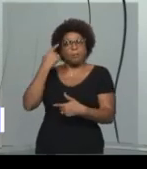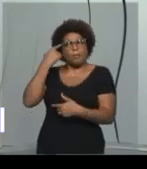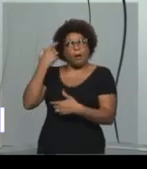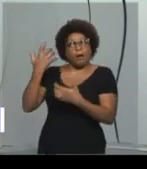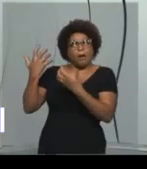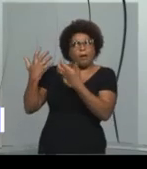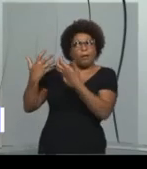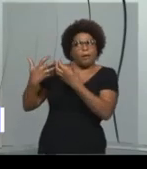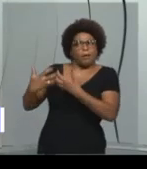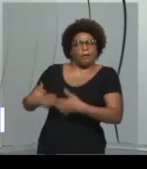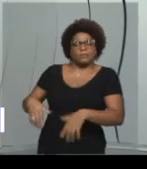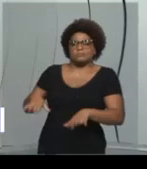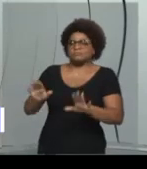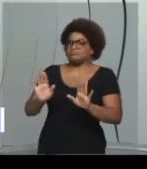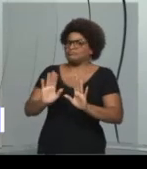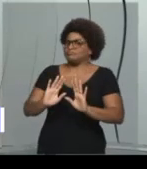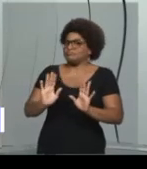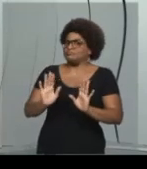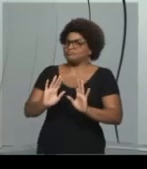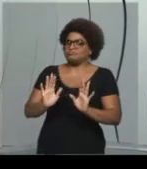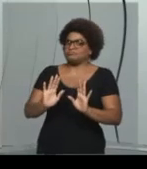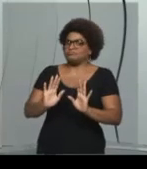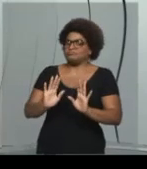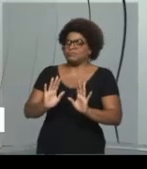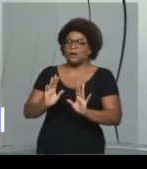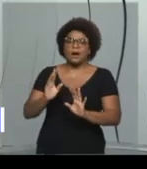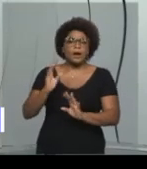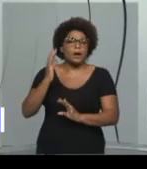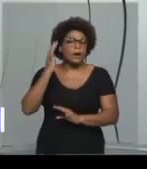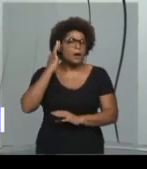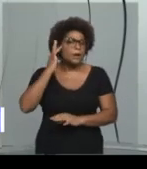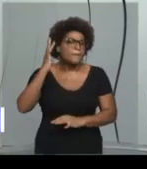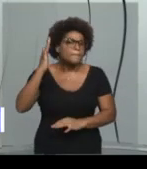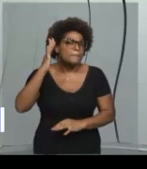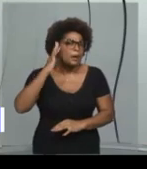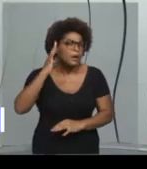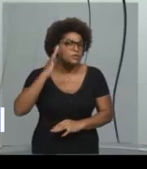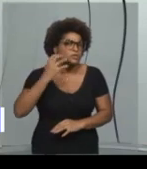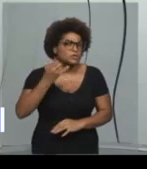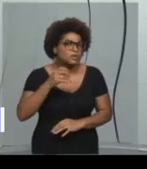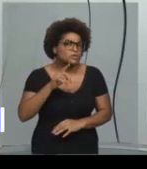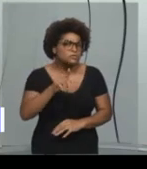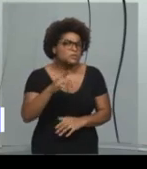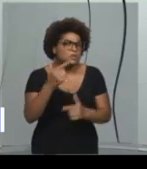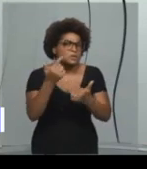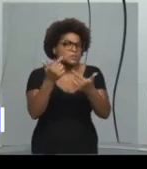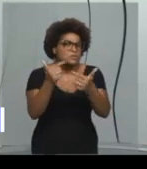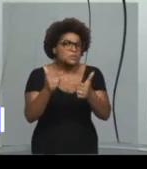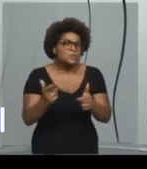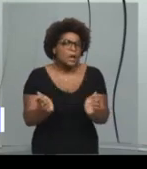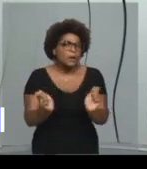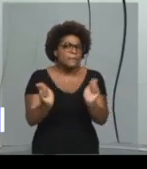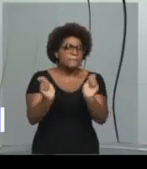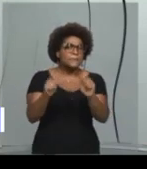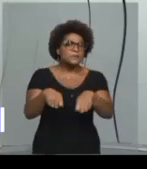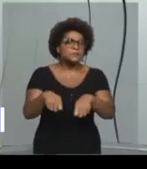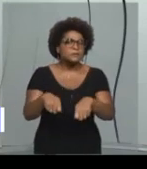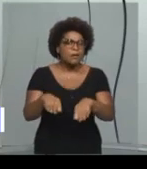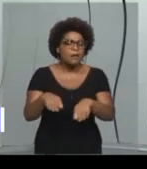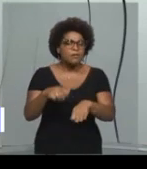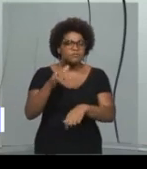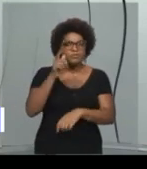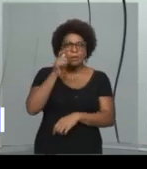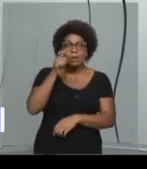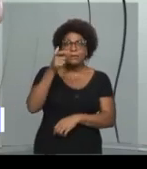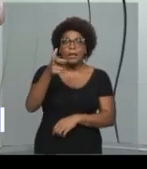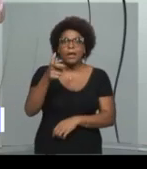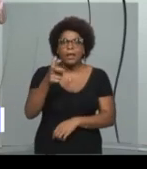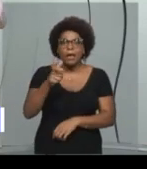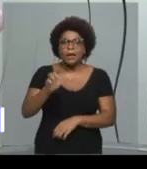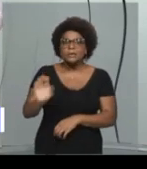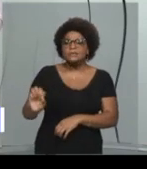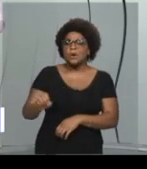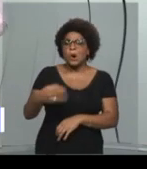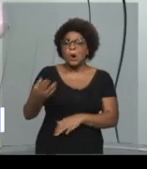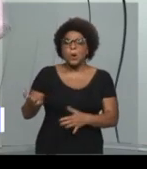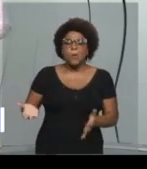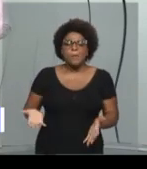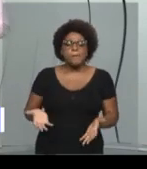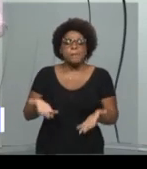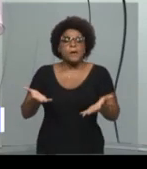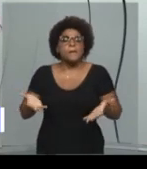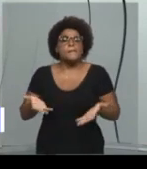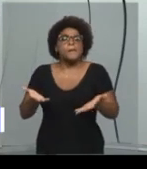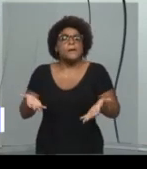né? Imagine se você não tivesse nem a capacidade, nem o interesse, nem o estímulo para